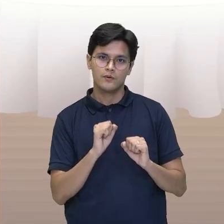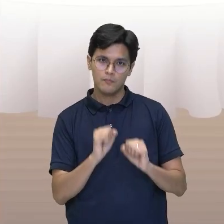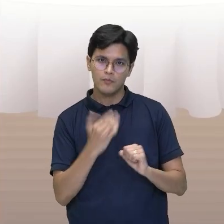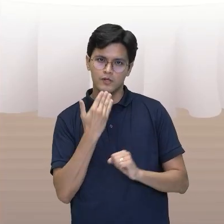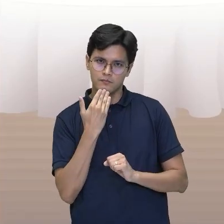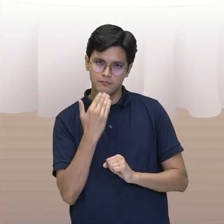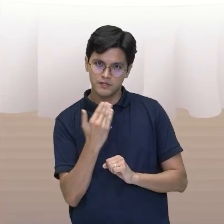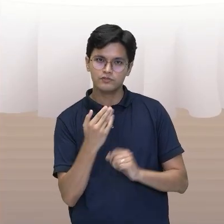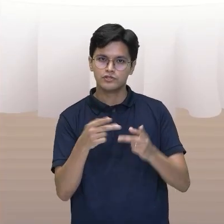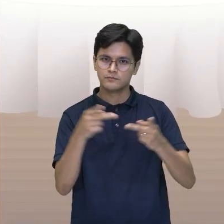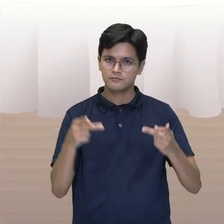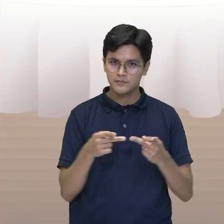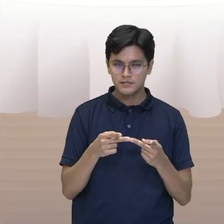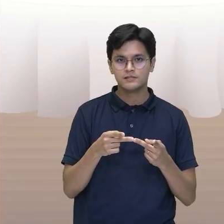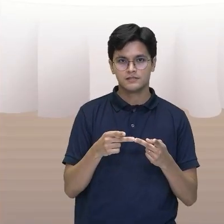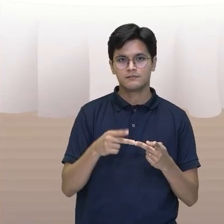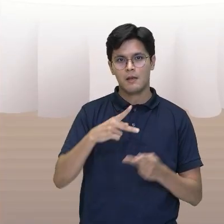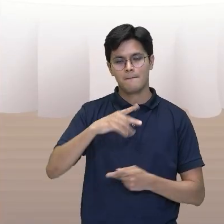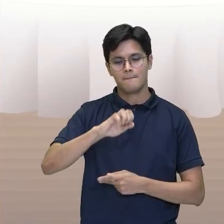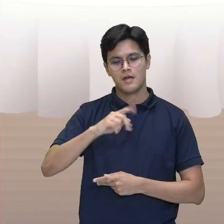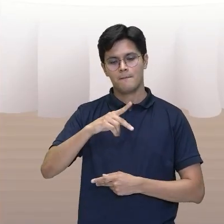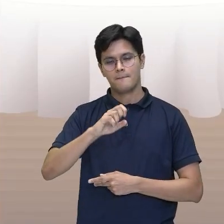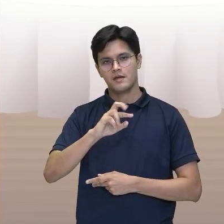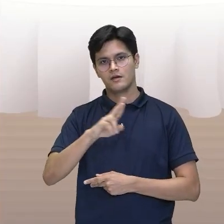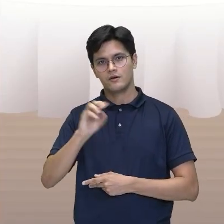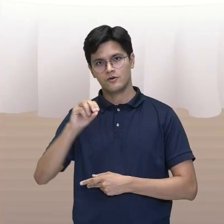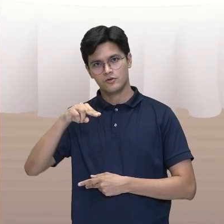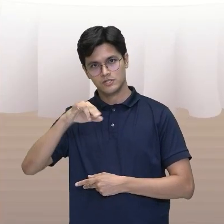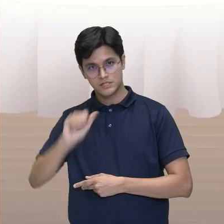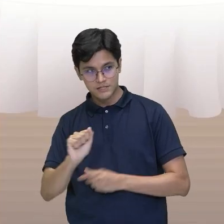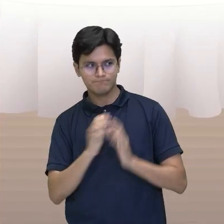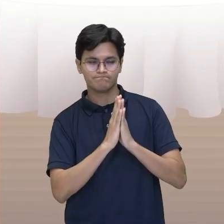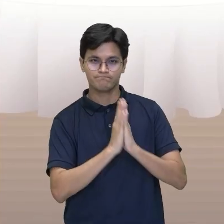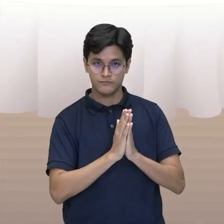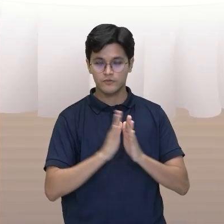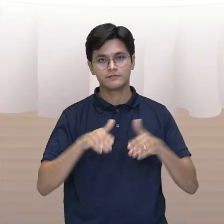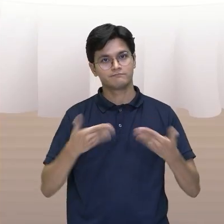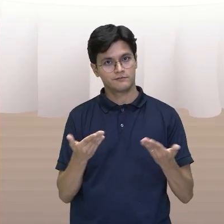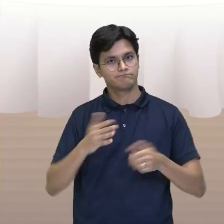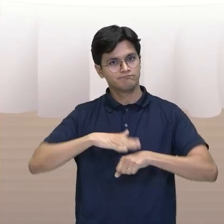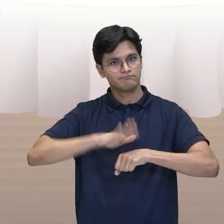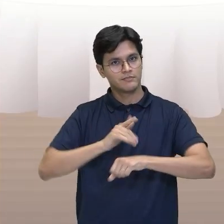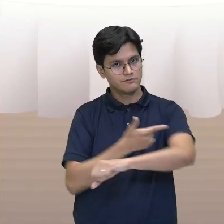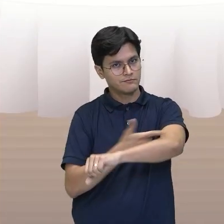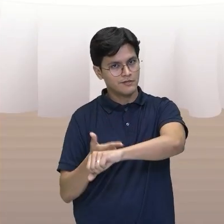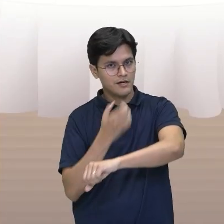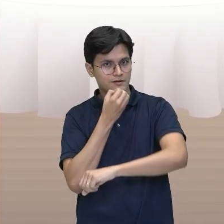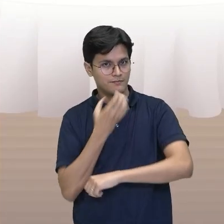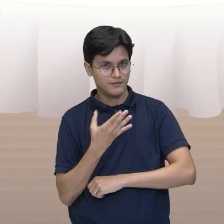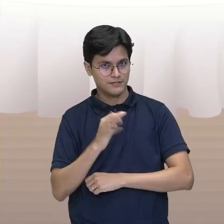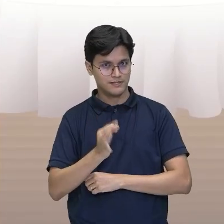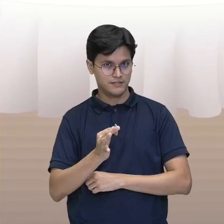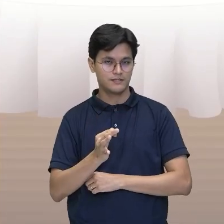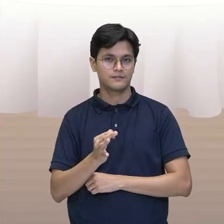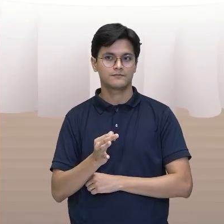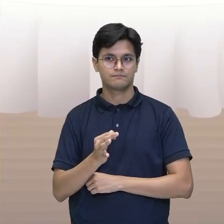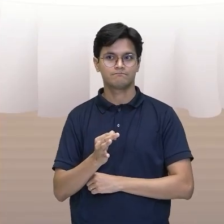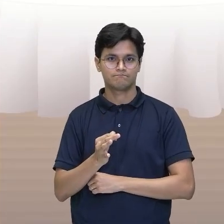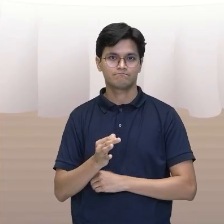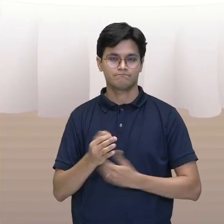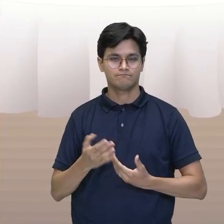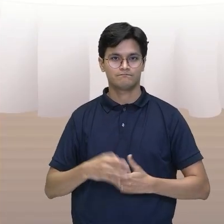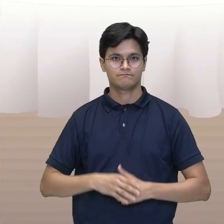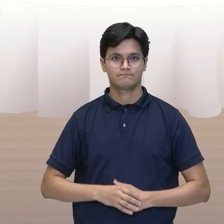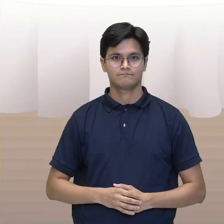de pepperoni, por favor? Repare que é muito mais educado e tem tudo a ver aqui com esse contexto. Mas agora vamos ver o que a nossa cliente